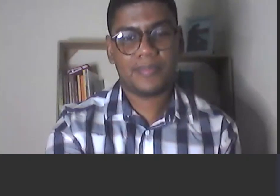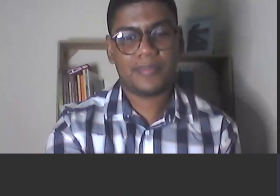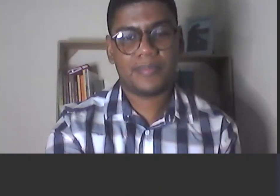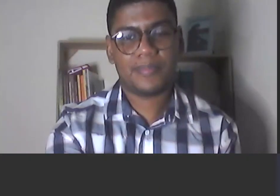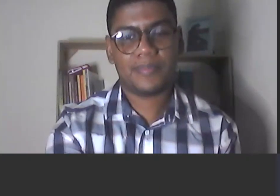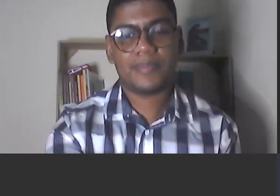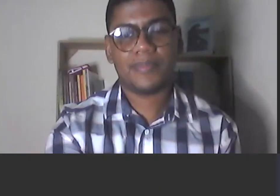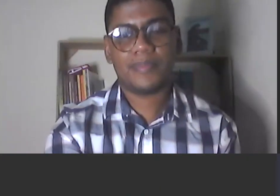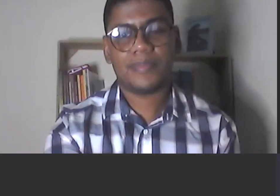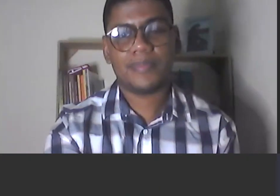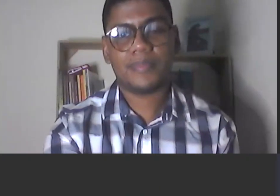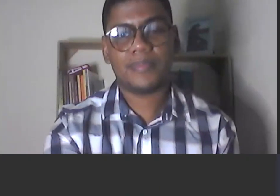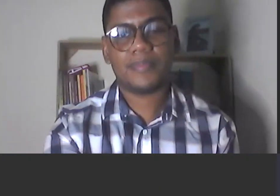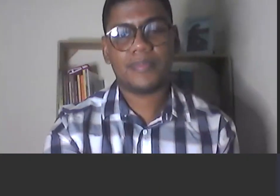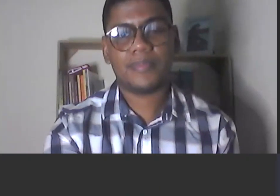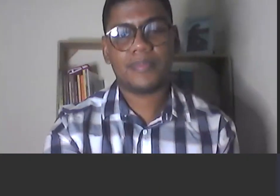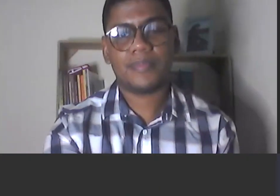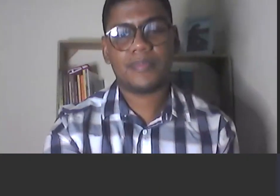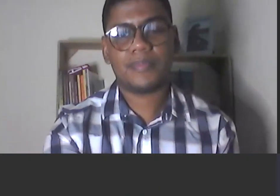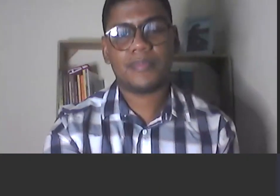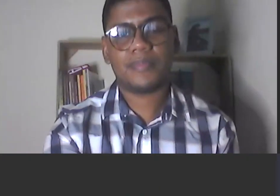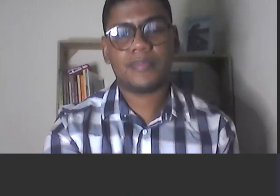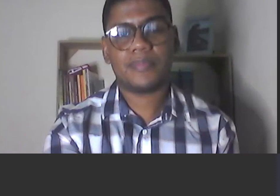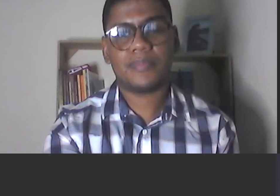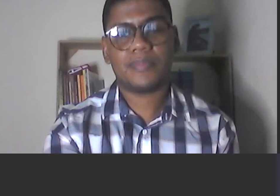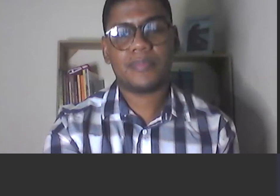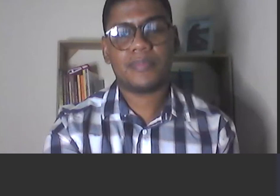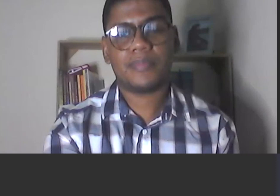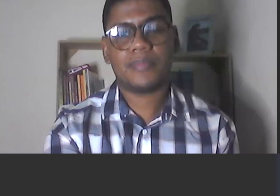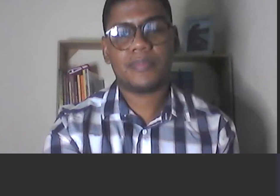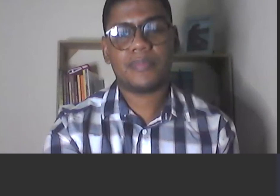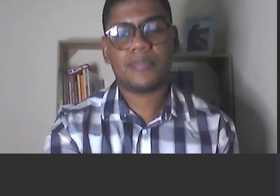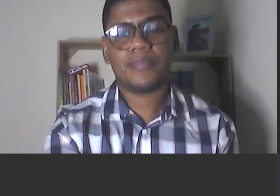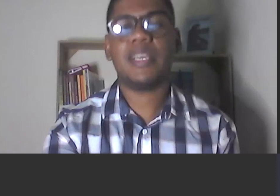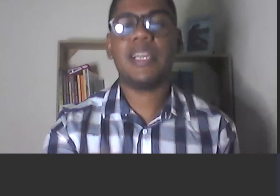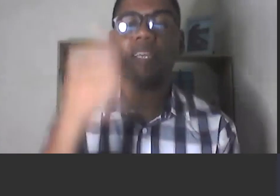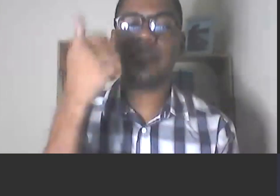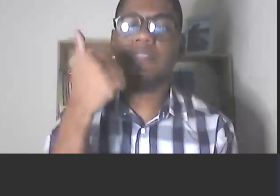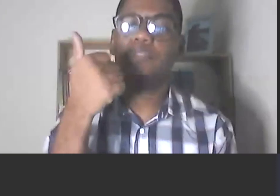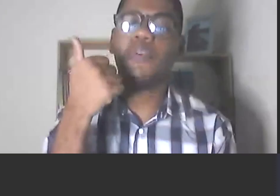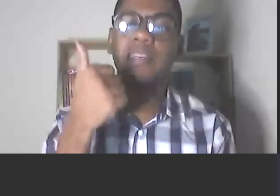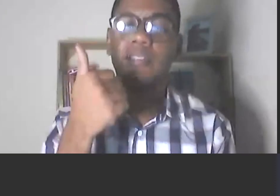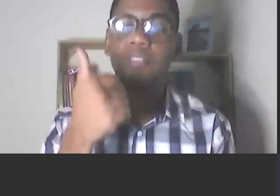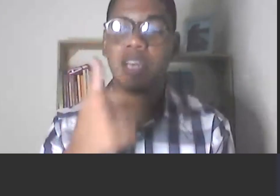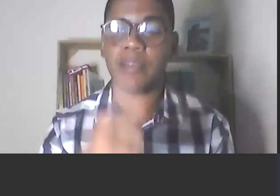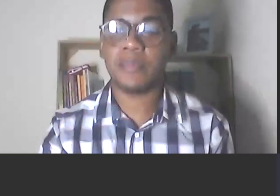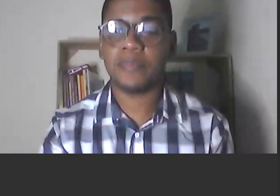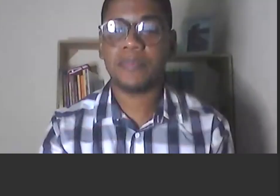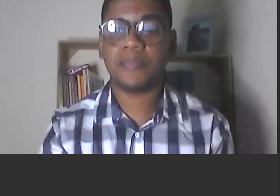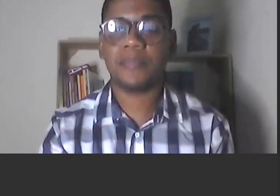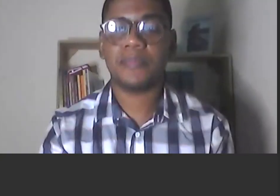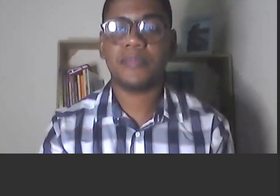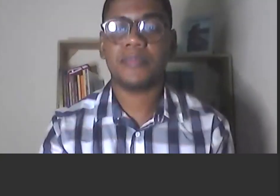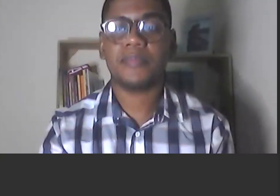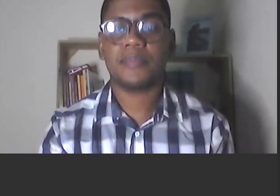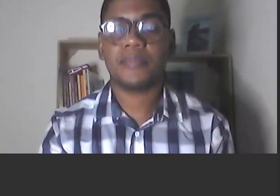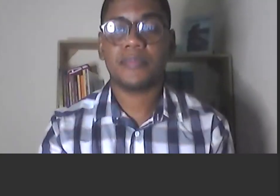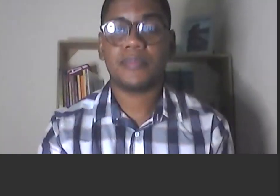Boa noite, Lucas. Depois eu vou te mandar uma mensagem que talvez você vai gostar no WhatsApp. Beleza, fico aguardando, Jaime.